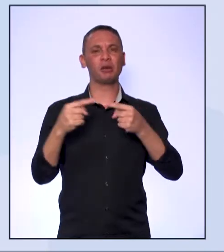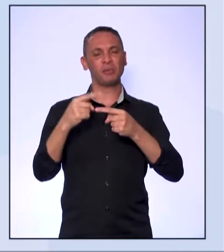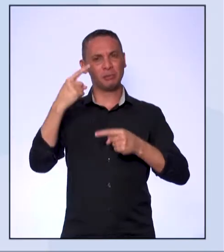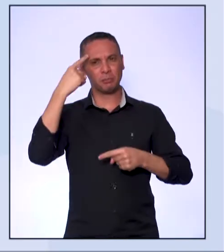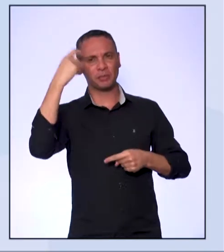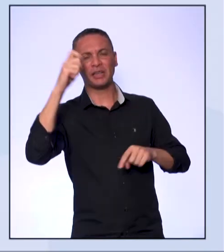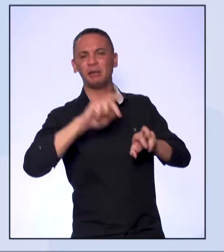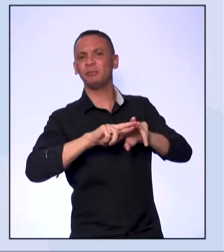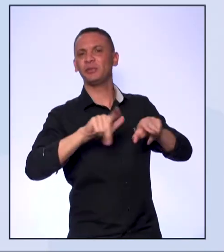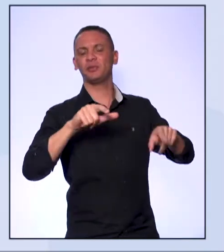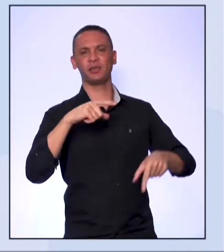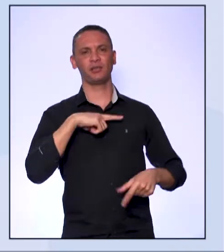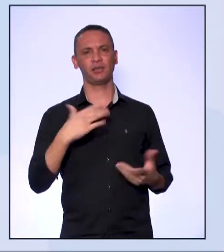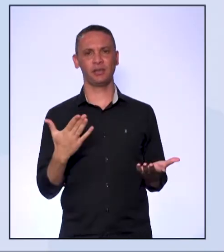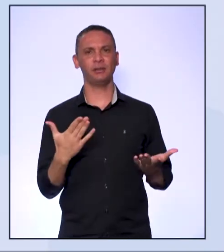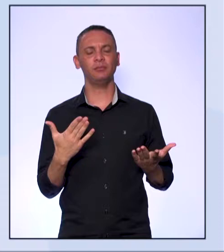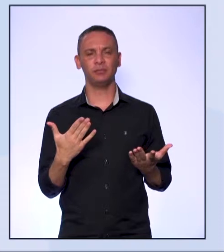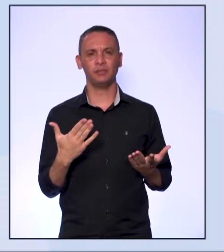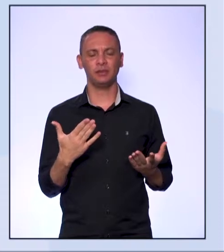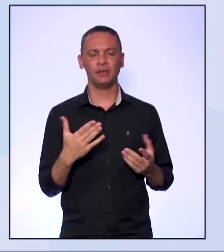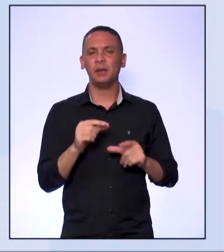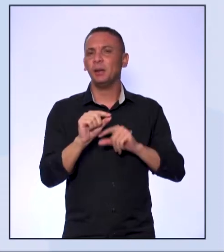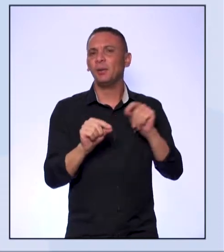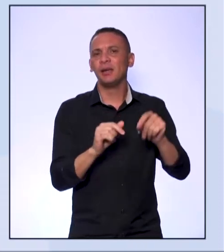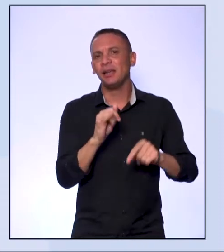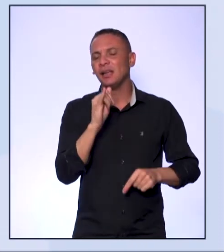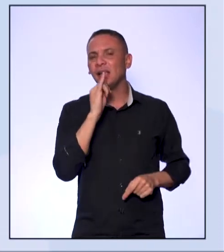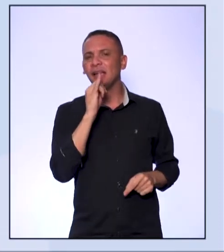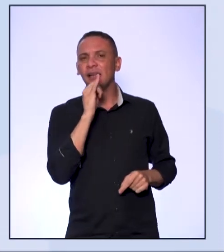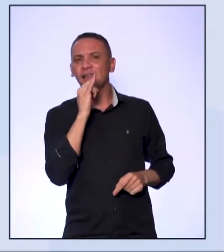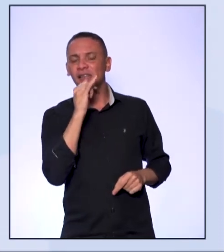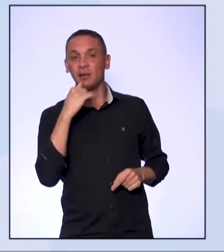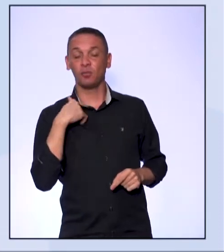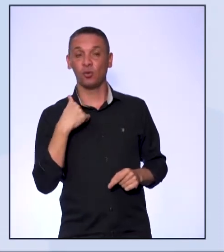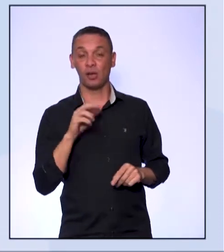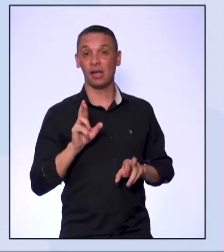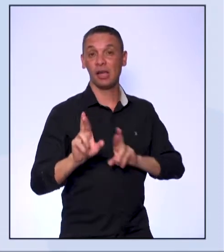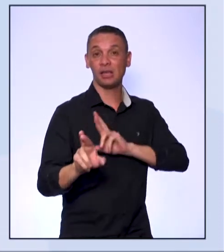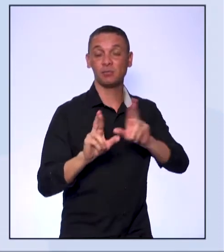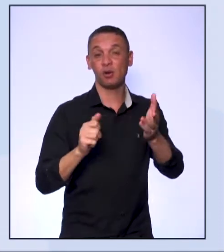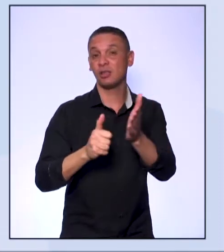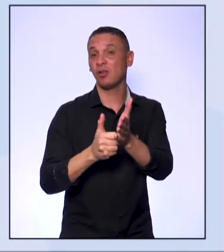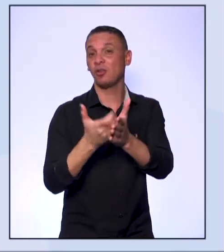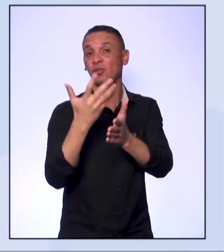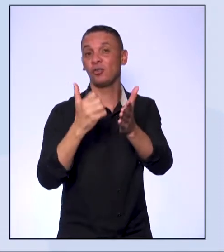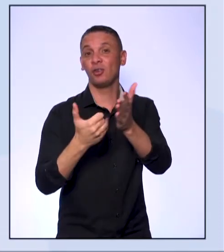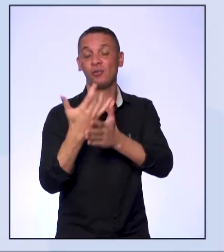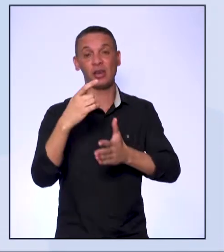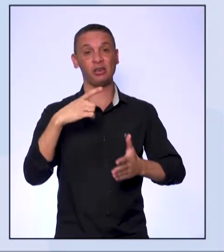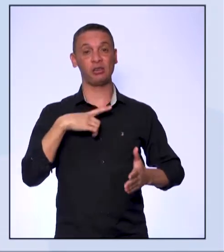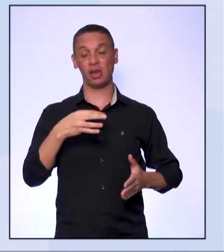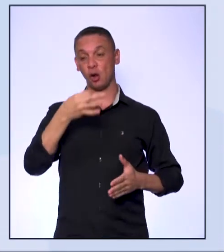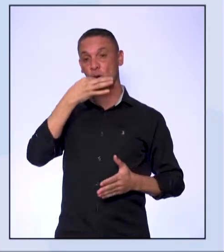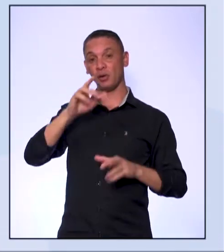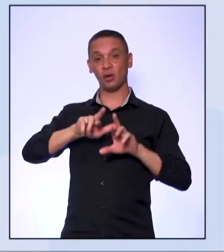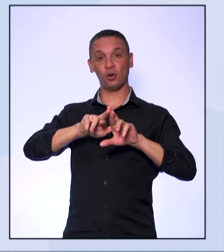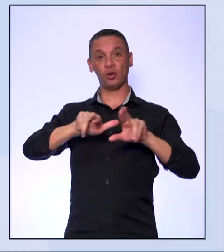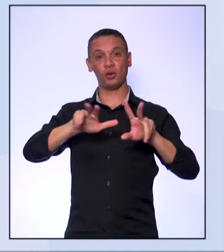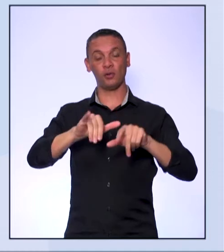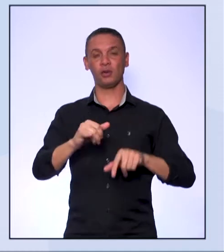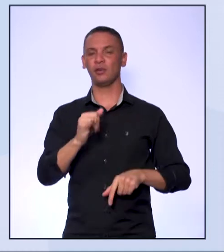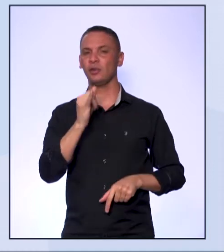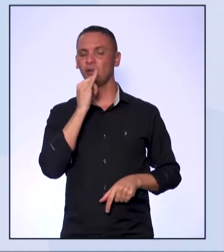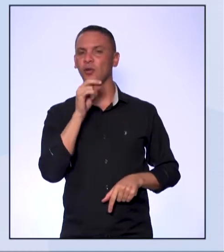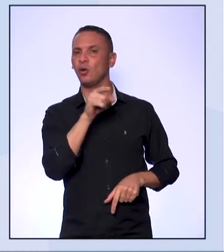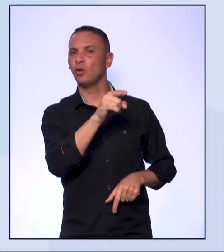né? Questão polêmica é aquela para a qual há mais de uma resposta ou mais de um posicionamento. Eu vou dar um minutinho para